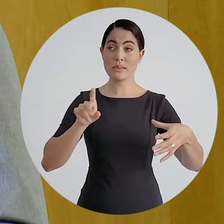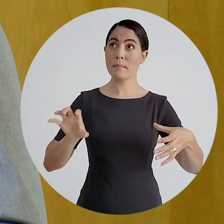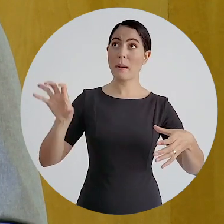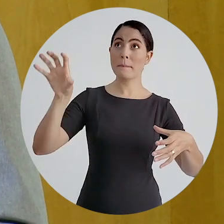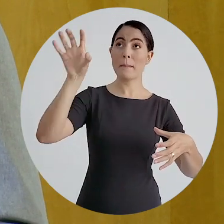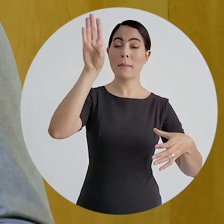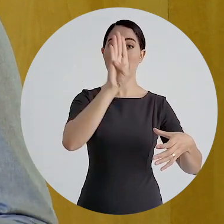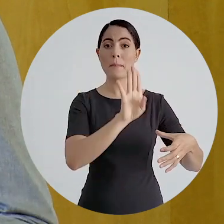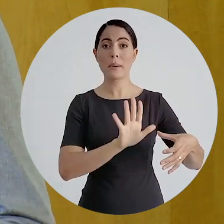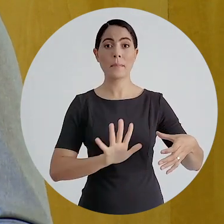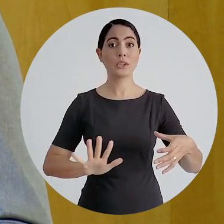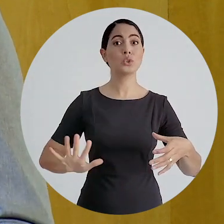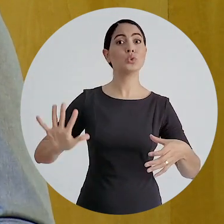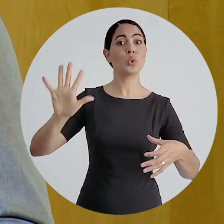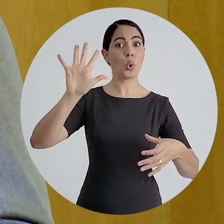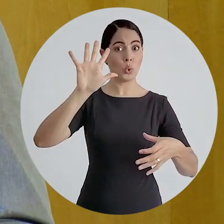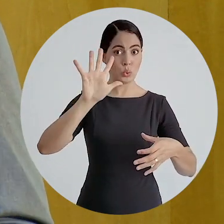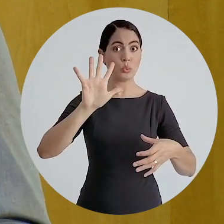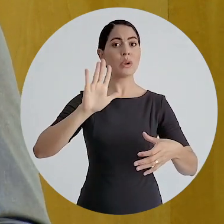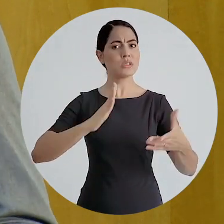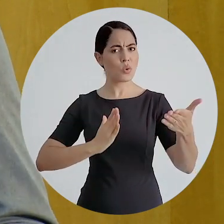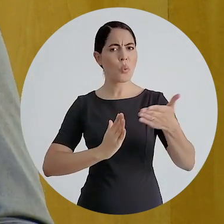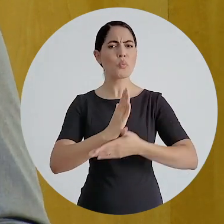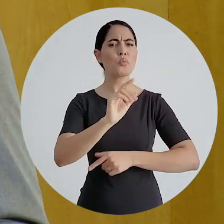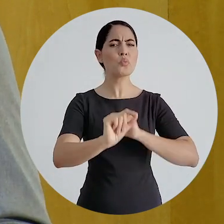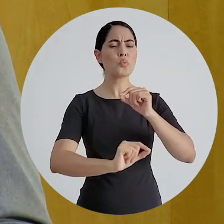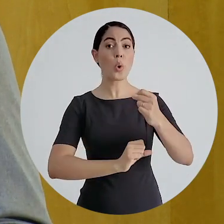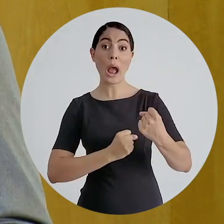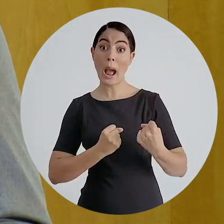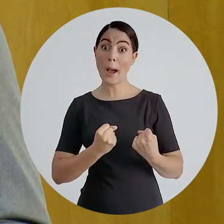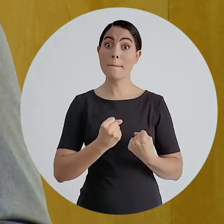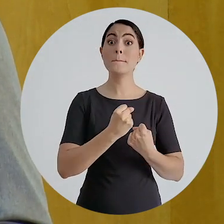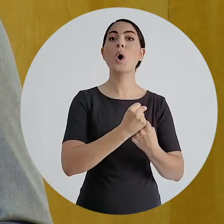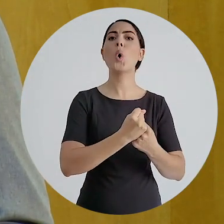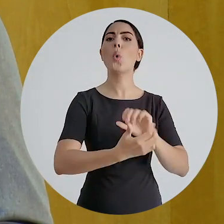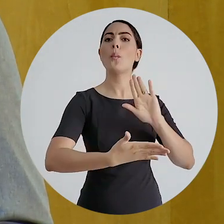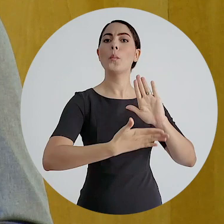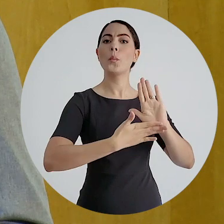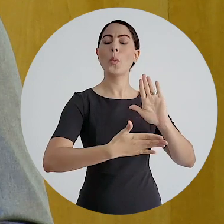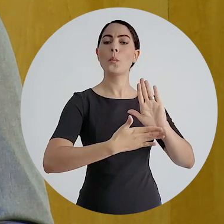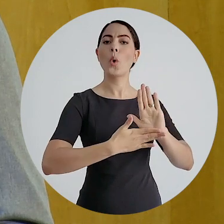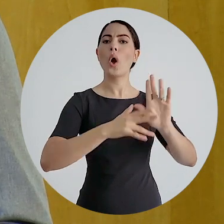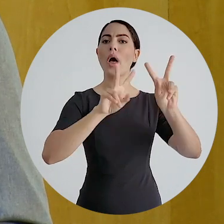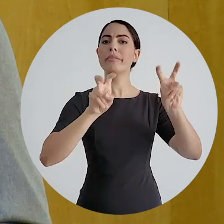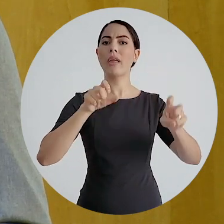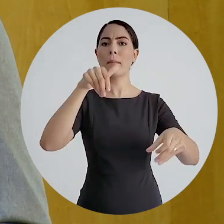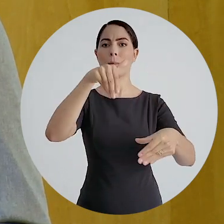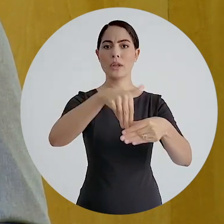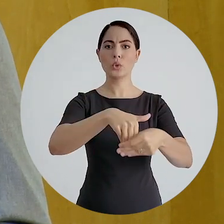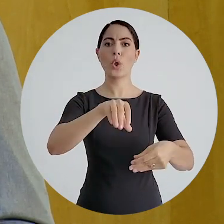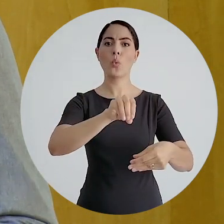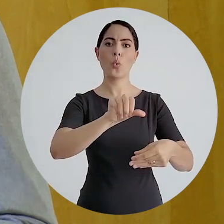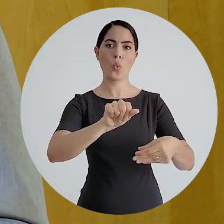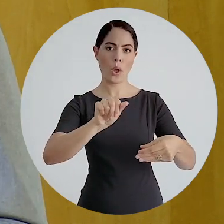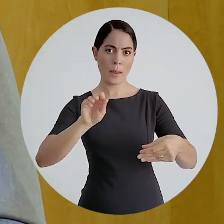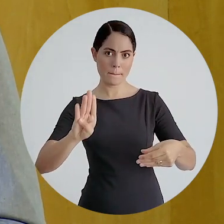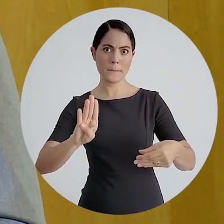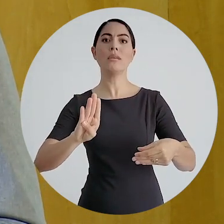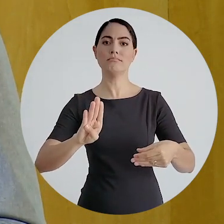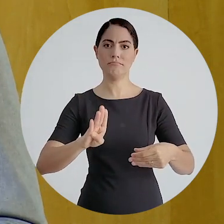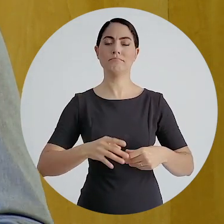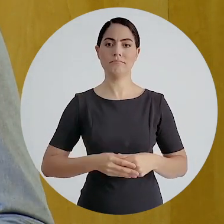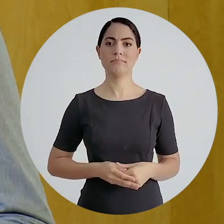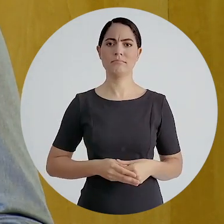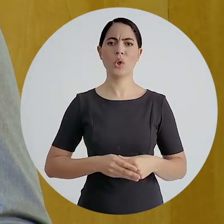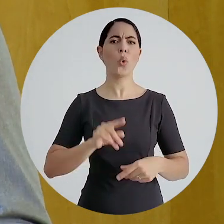dos Conselhos Seccionais da OAB aprovou apoio às propostas de reforma do sistema eleitoral da Ordem, para garantir